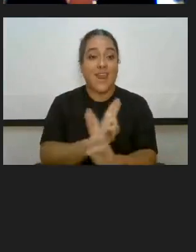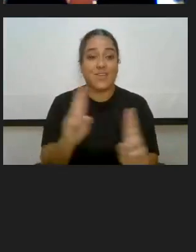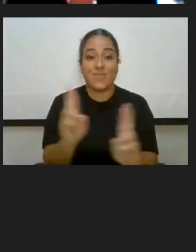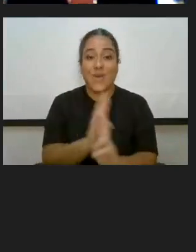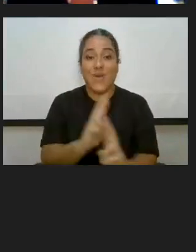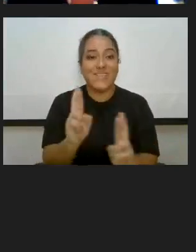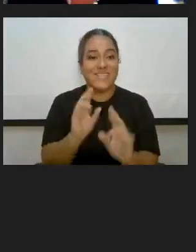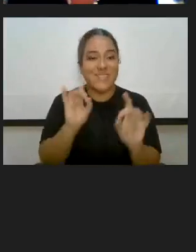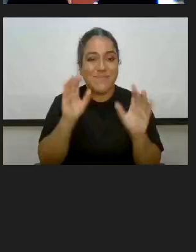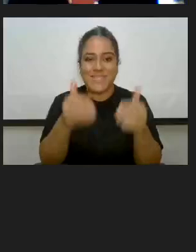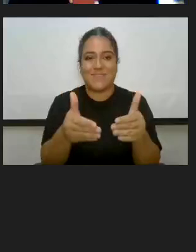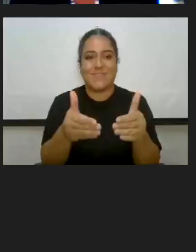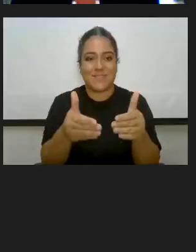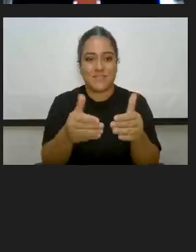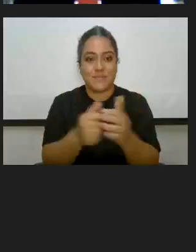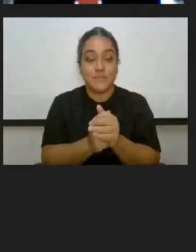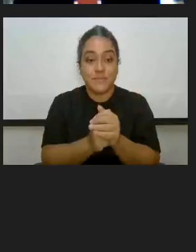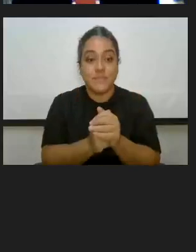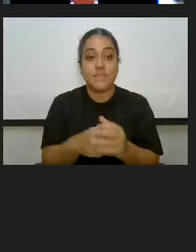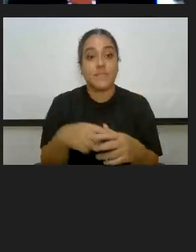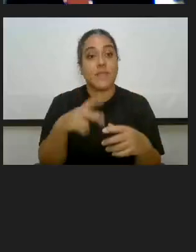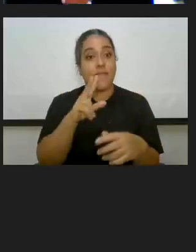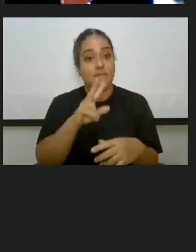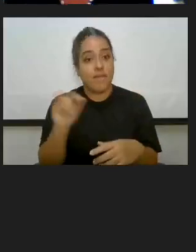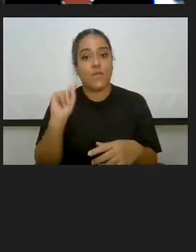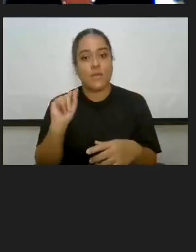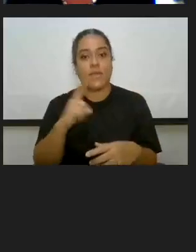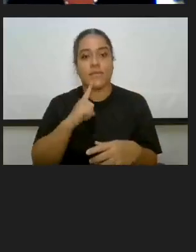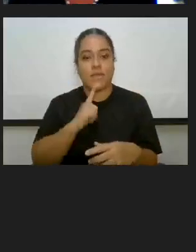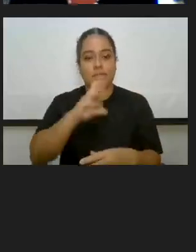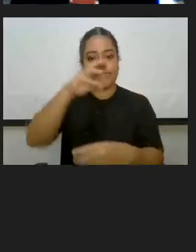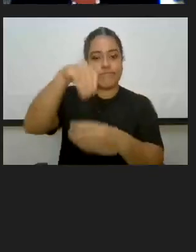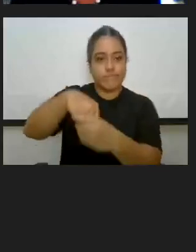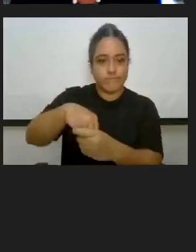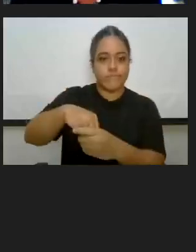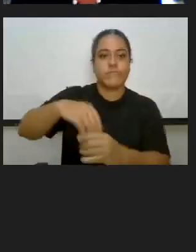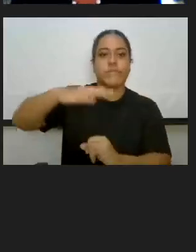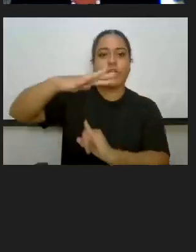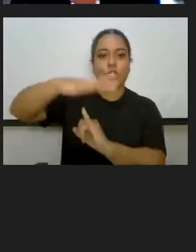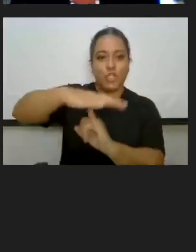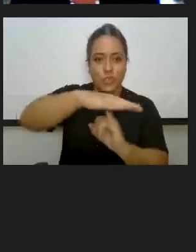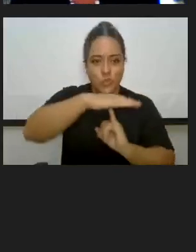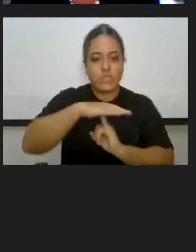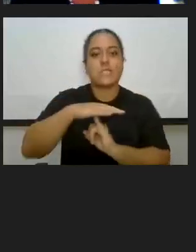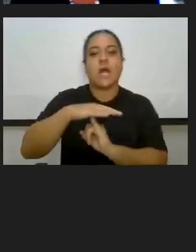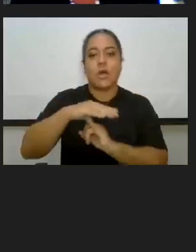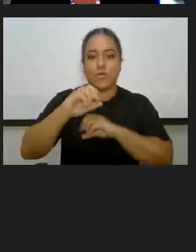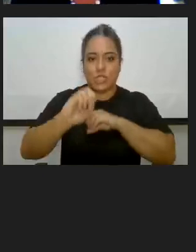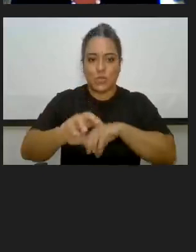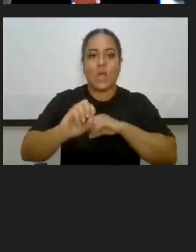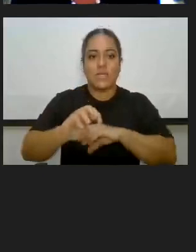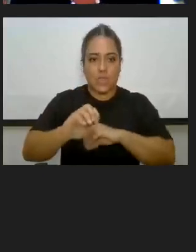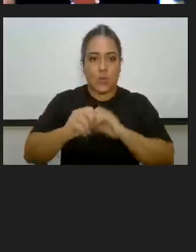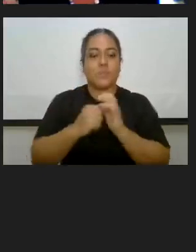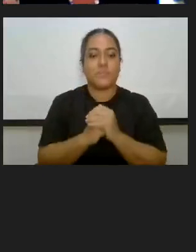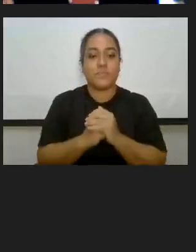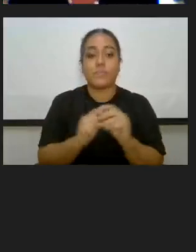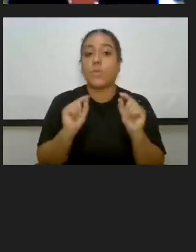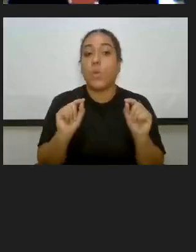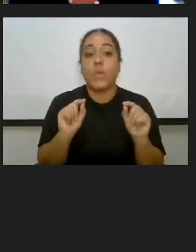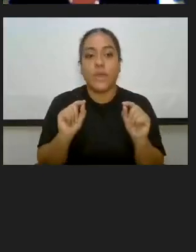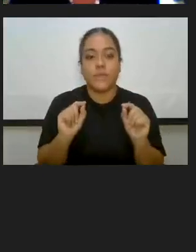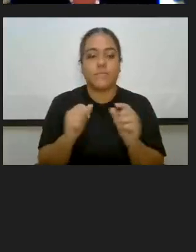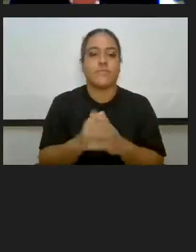específicas. Relações que vão configurar uma instituição de educação, que é a parte